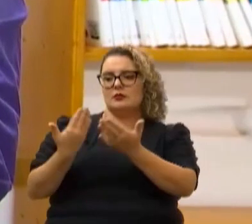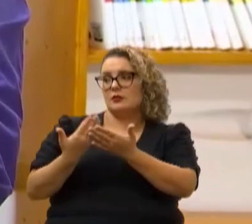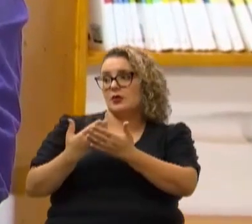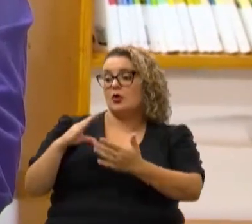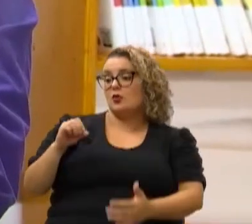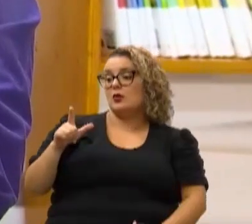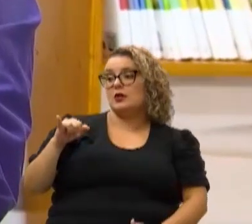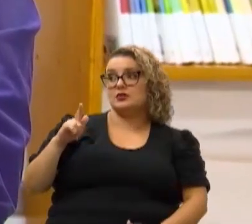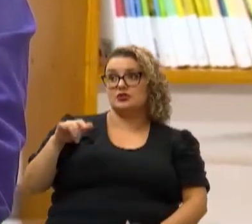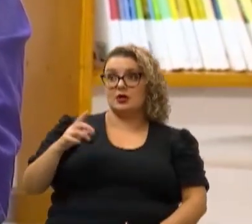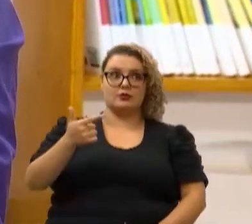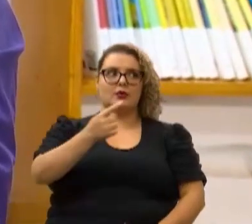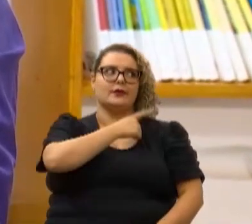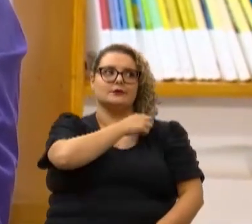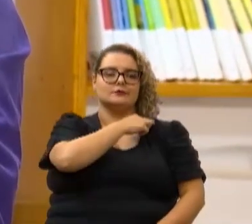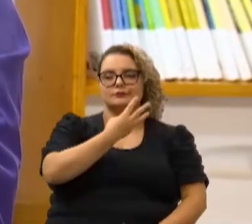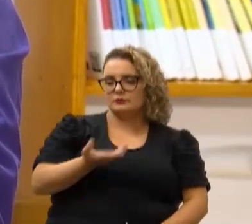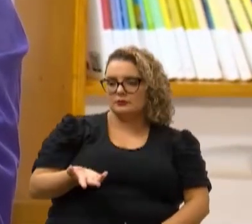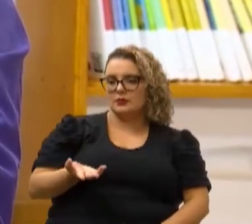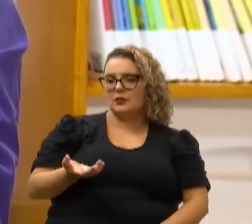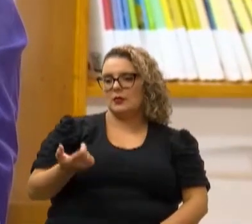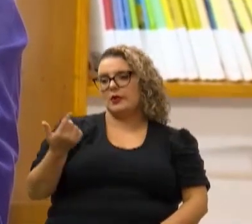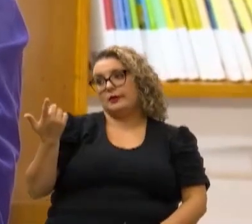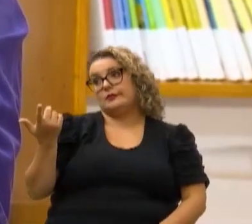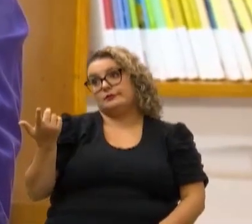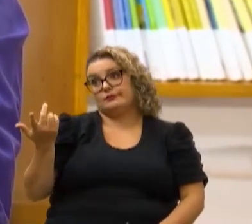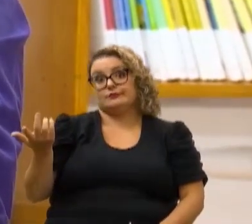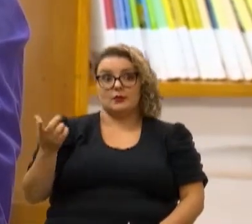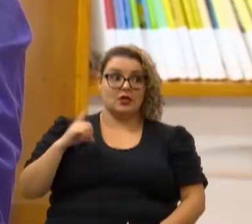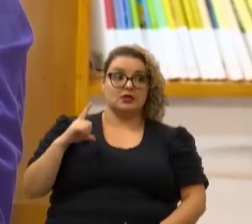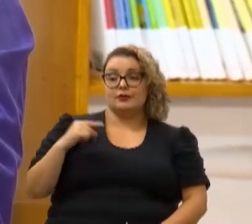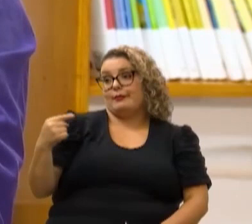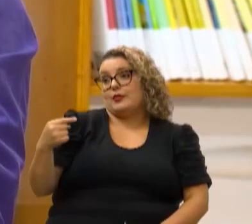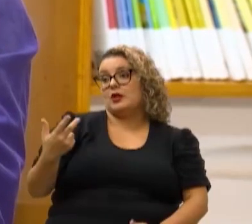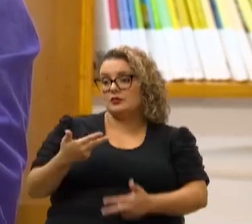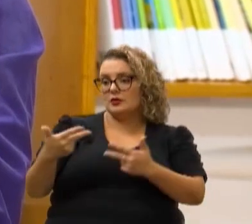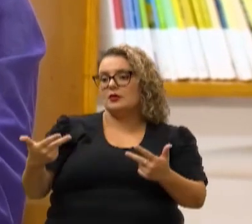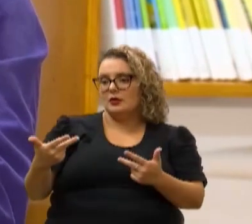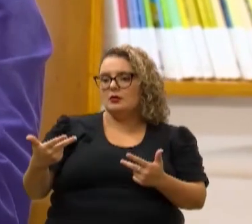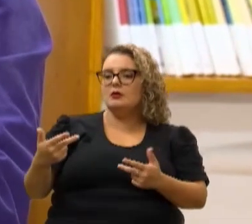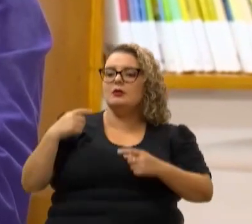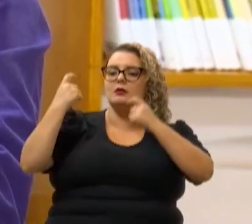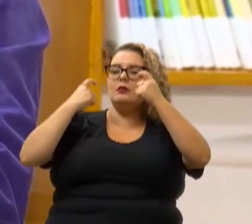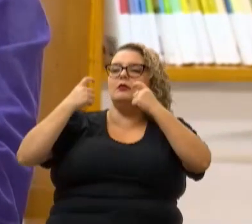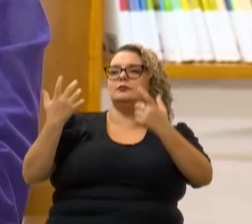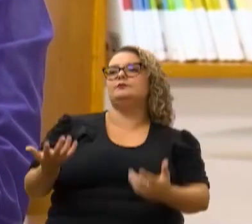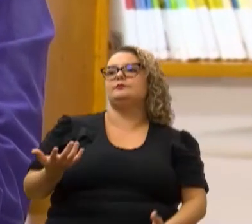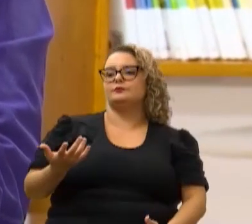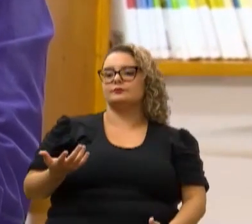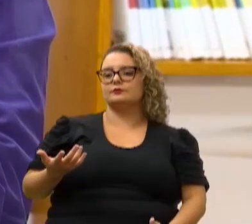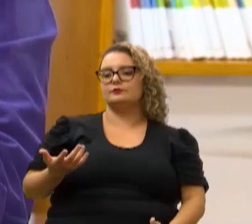médio, colegial. E então assim, tinha menos coisa para eu me preocupar,